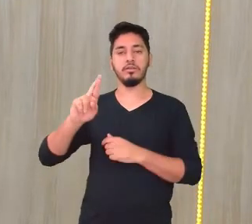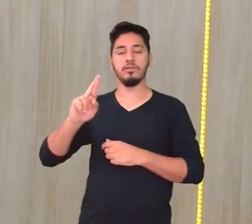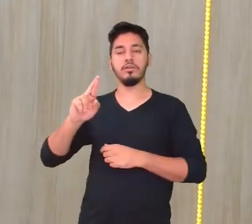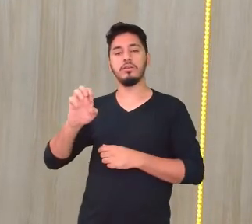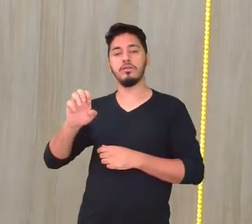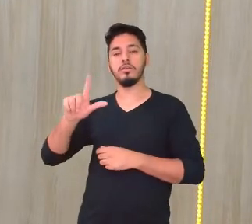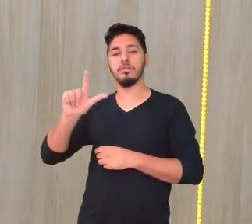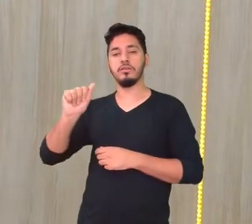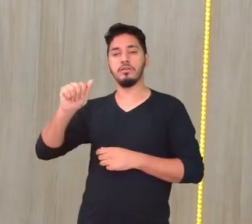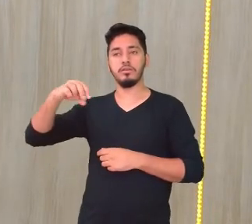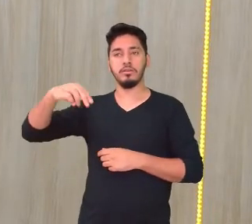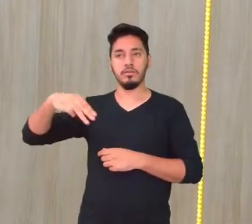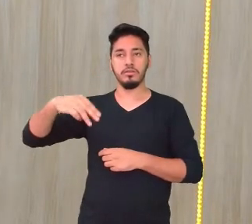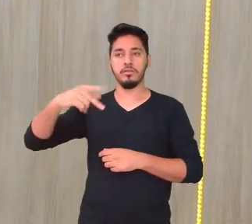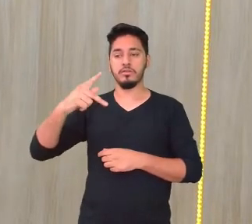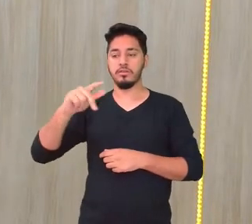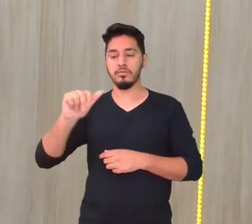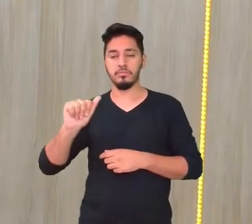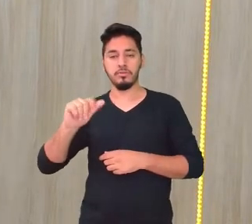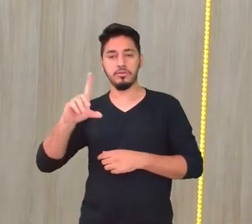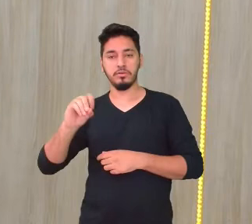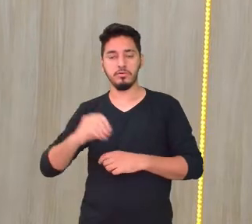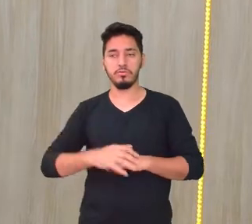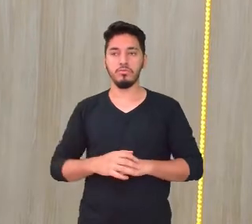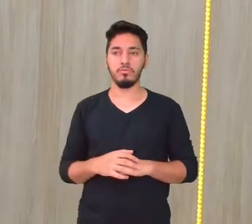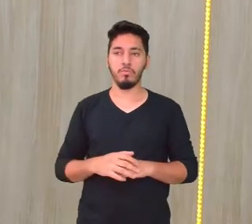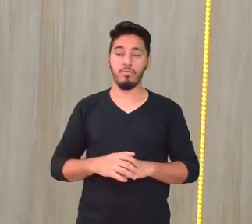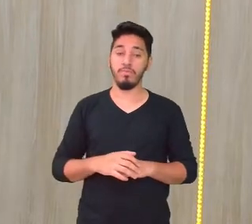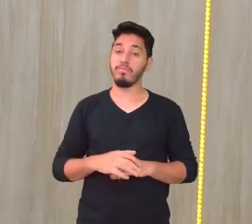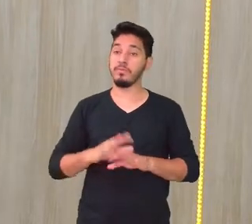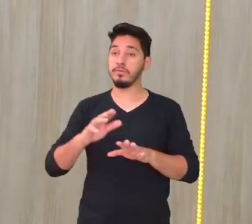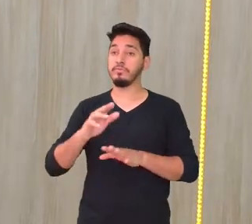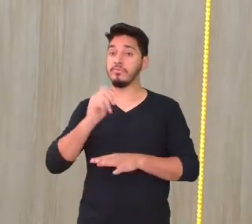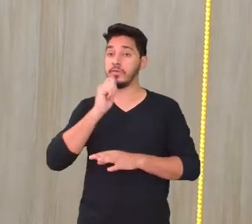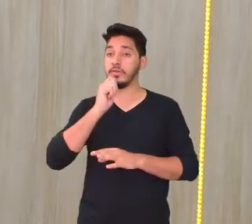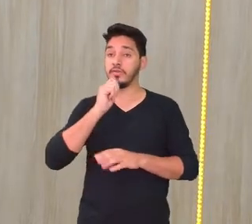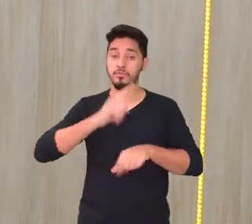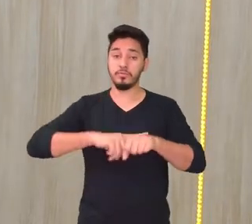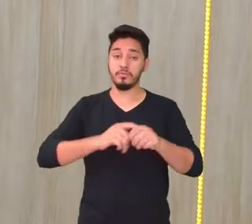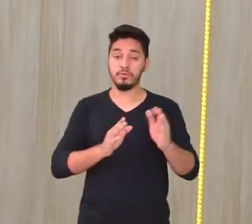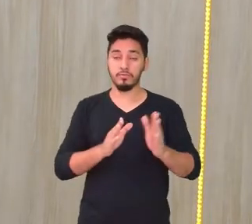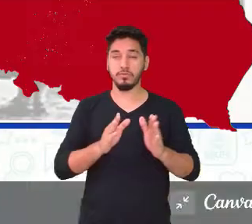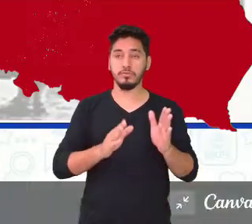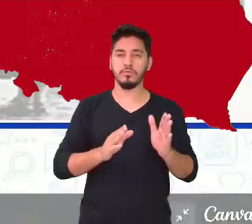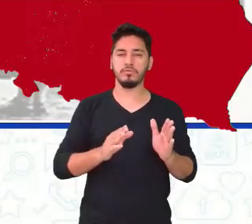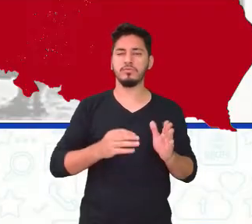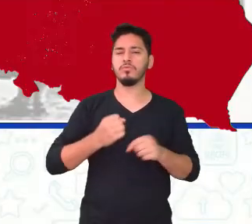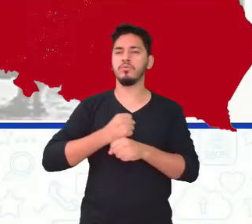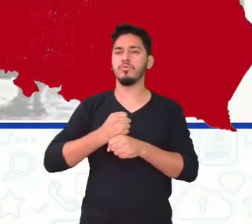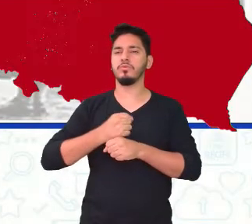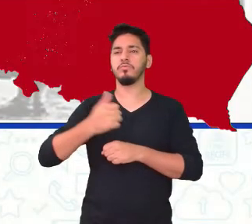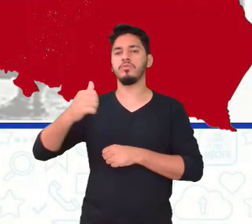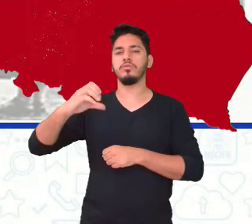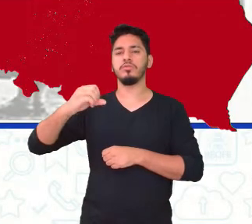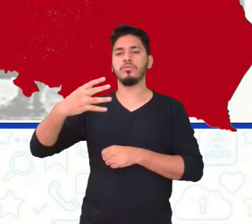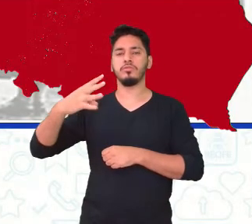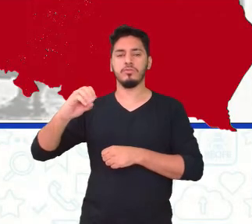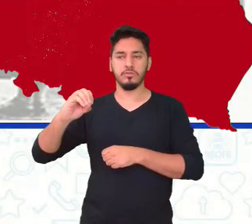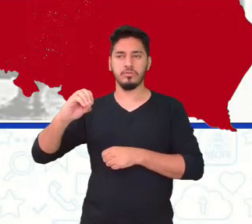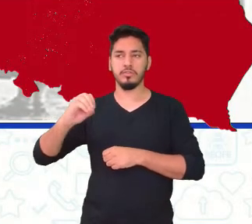aí. Isso. Então, ainda na primeira fase, a gente tem no ano de 1940,